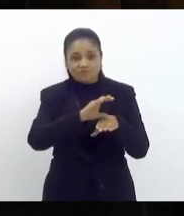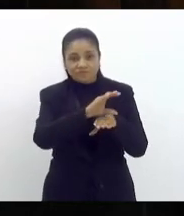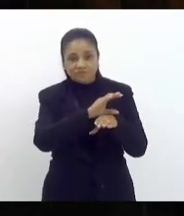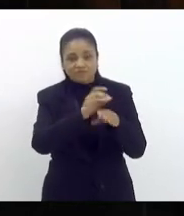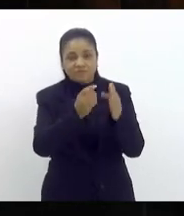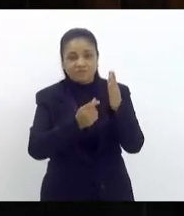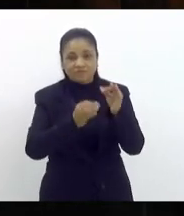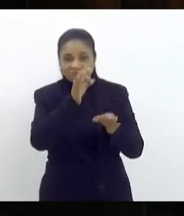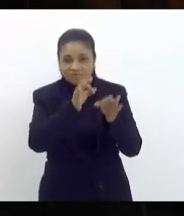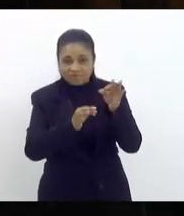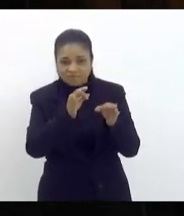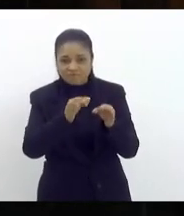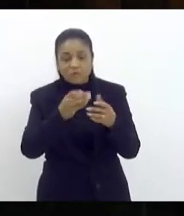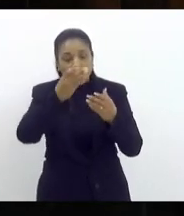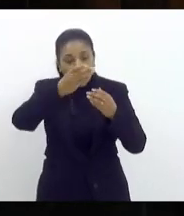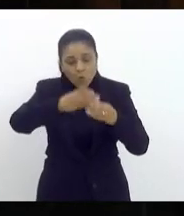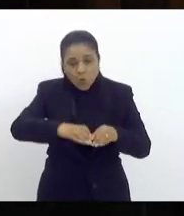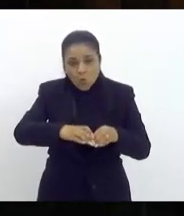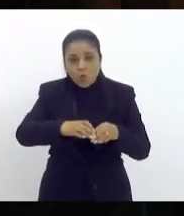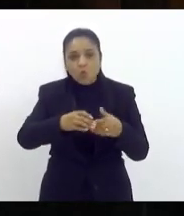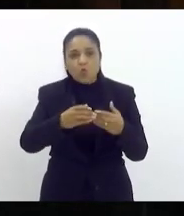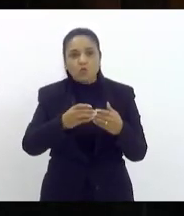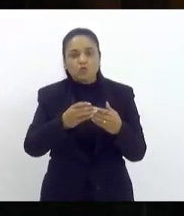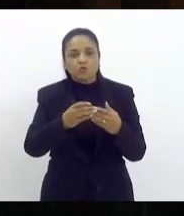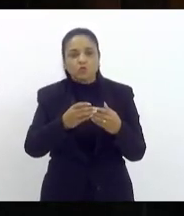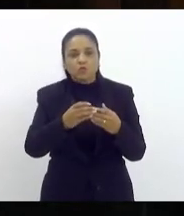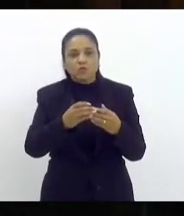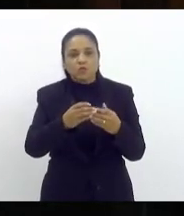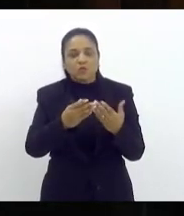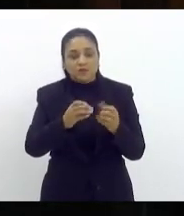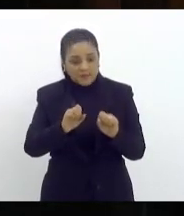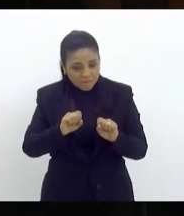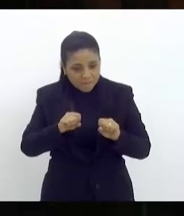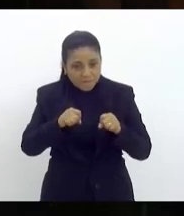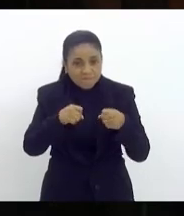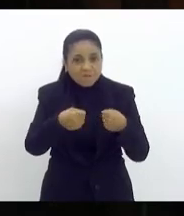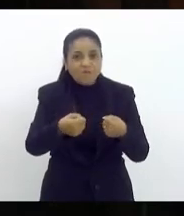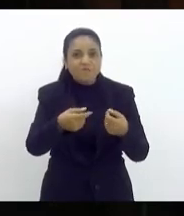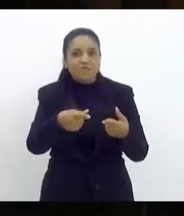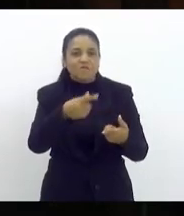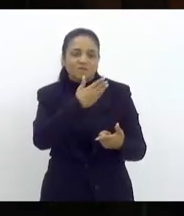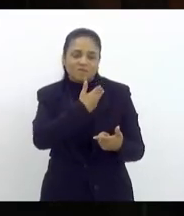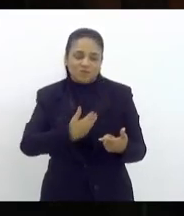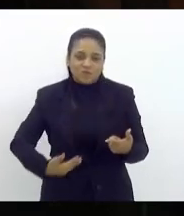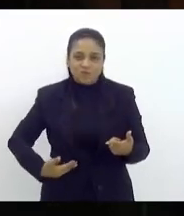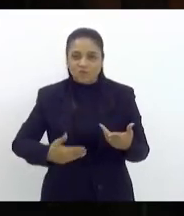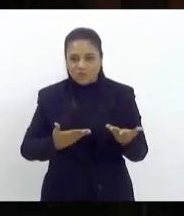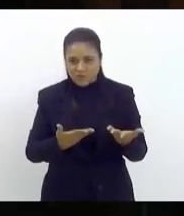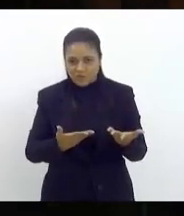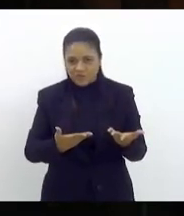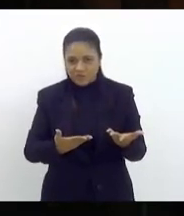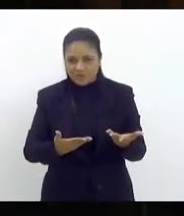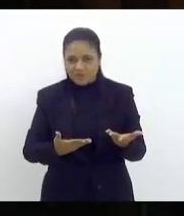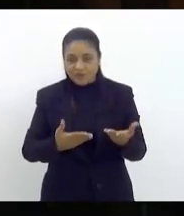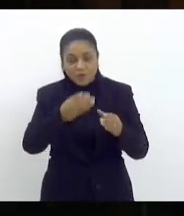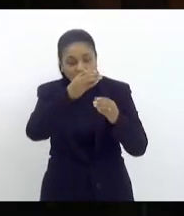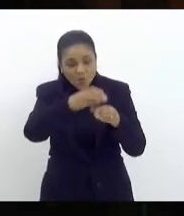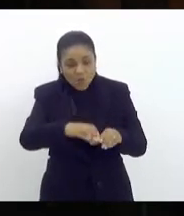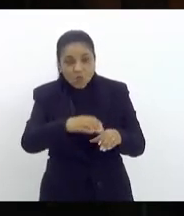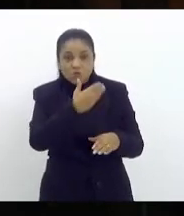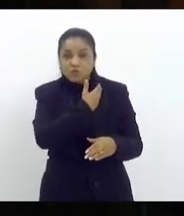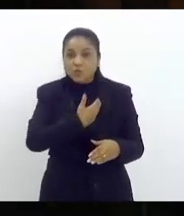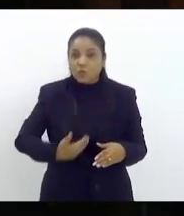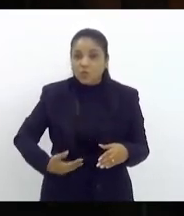serviço público mais concursos né incorporamos a questão dos concursos qual o parlamento que não quer concurso público